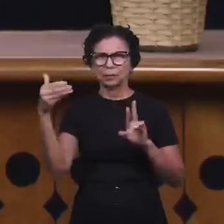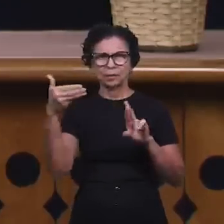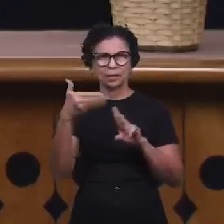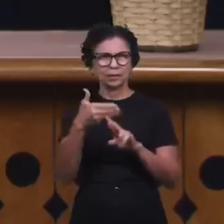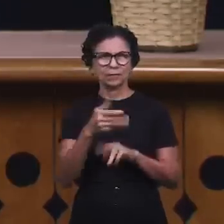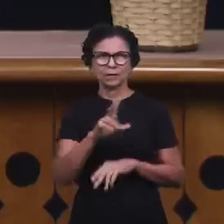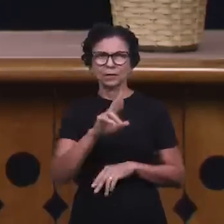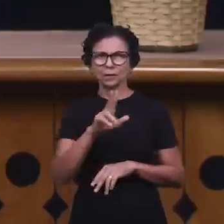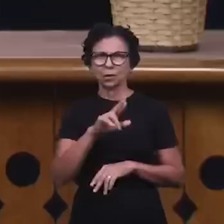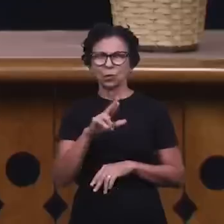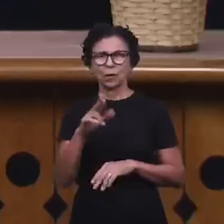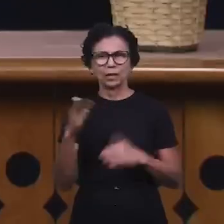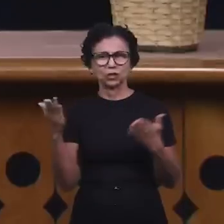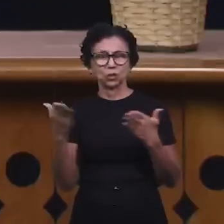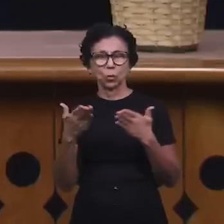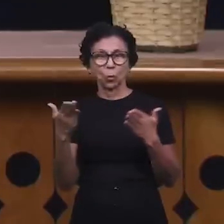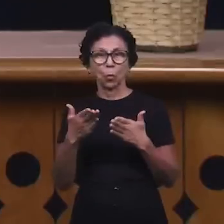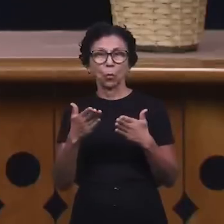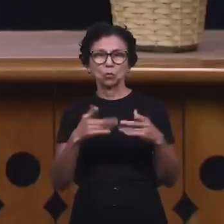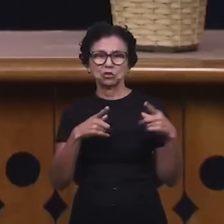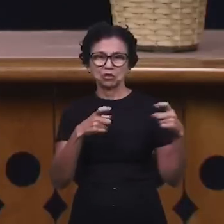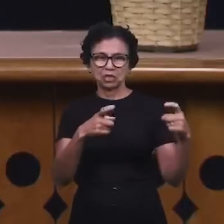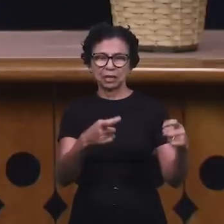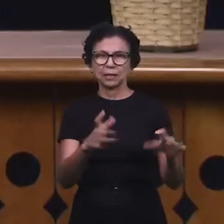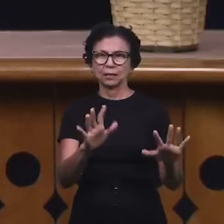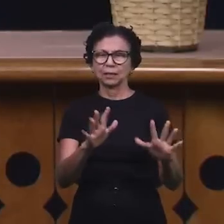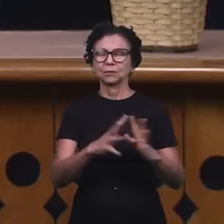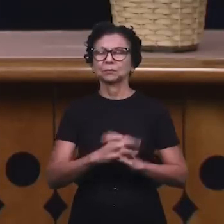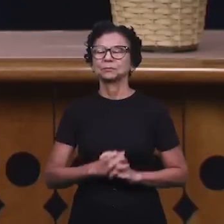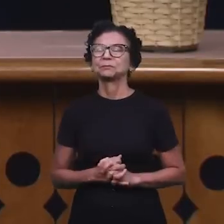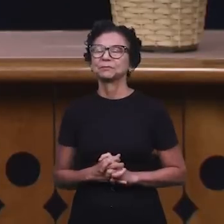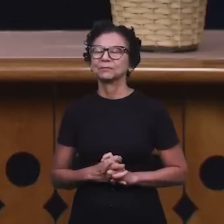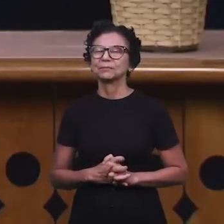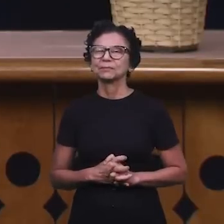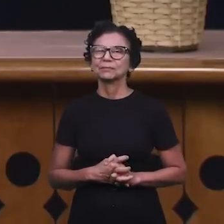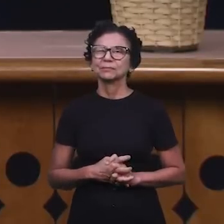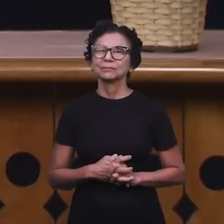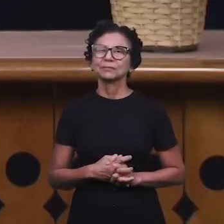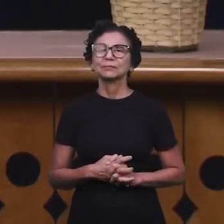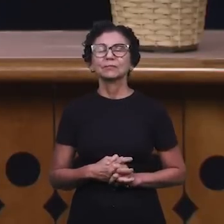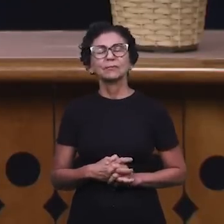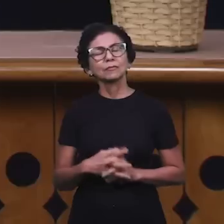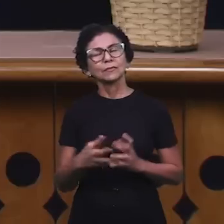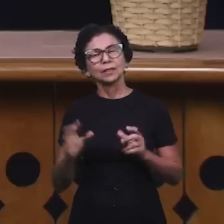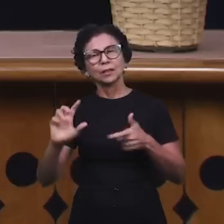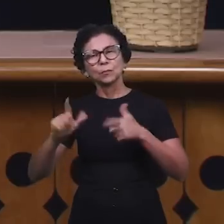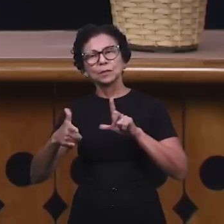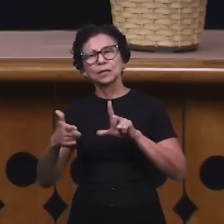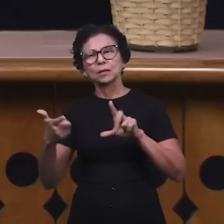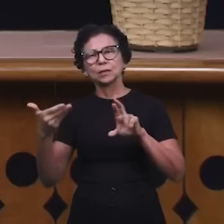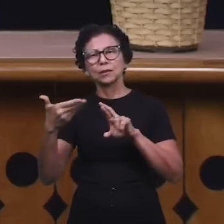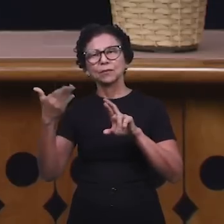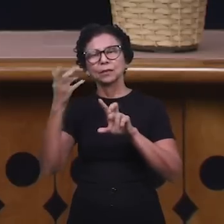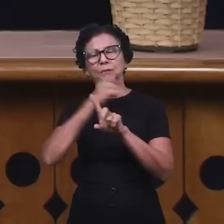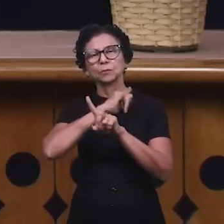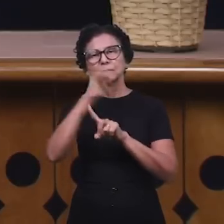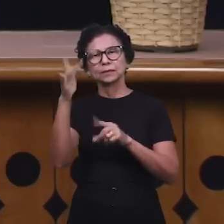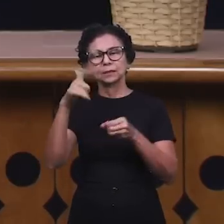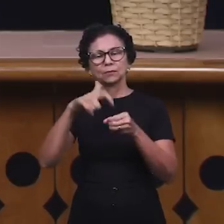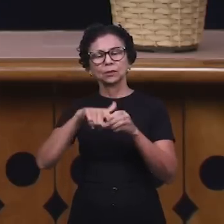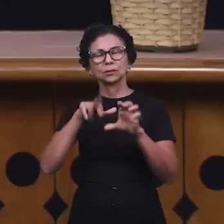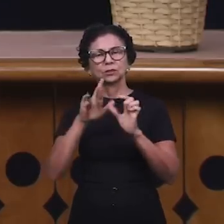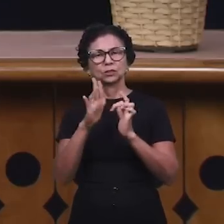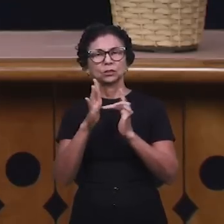mas aqueles que estão dentro da palavra de Deus, que detêm profecias em relação à volta do Senhor